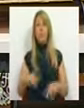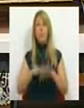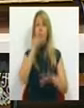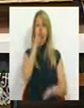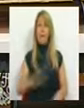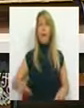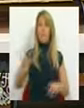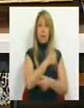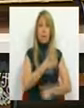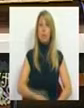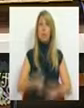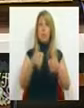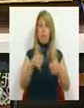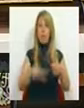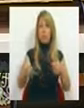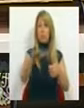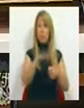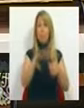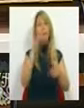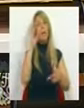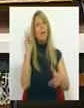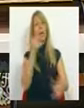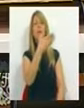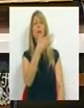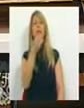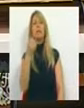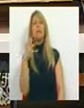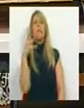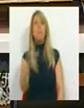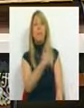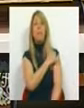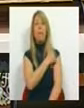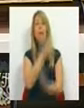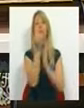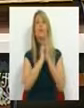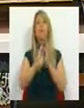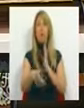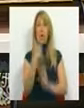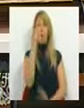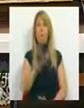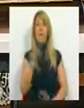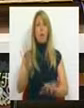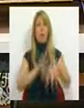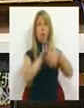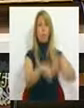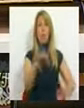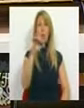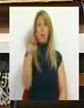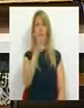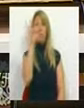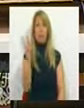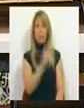ambiente urbano, a ideia de que 700 mil fogos devolutos, 1 milhão de fogos degradados, 80% da habitação